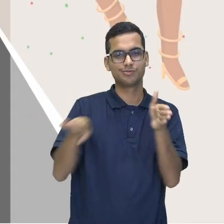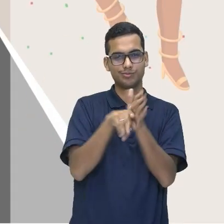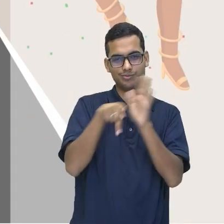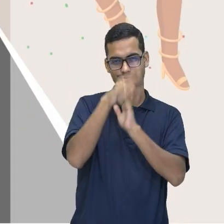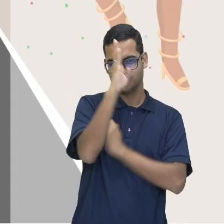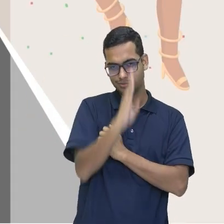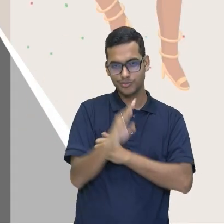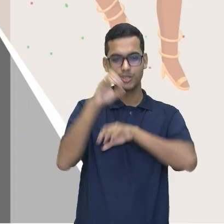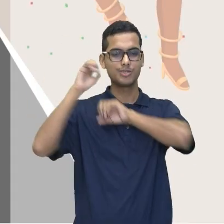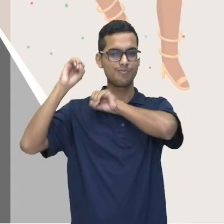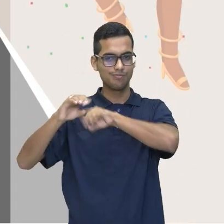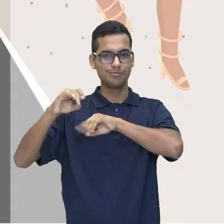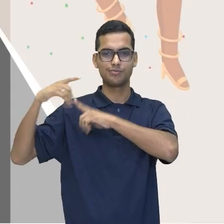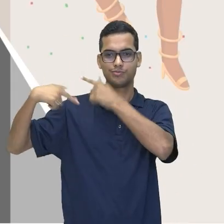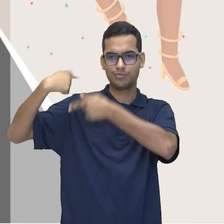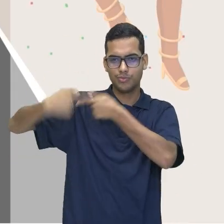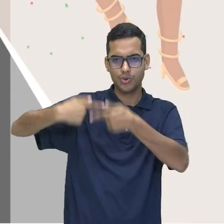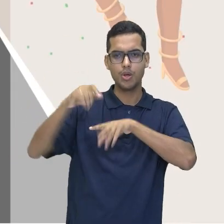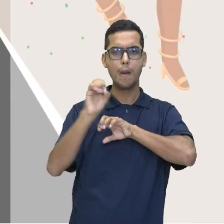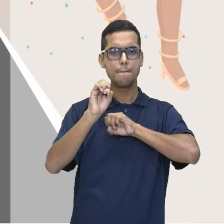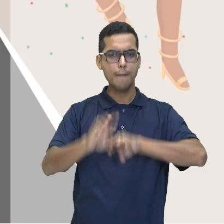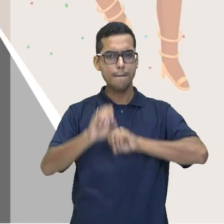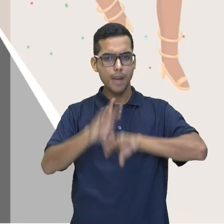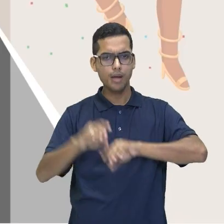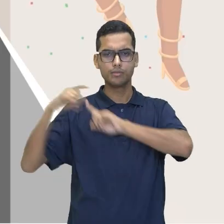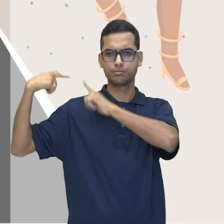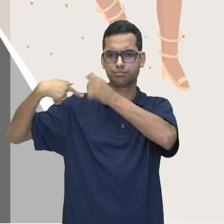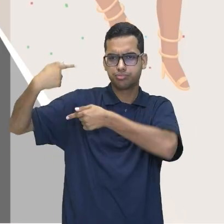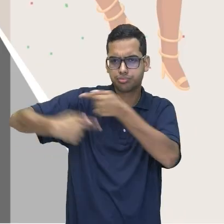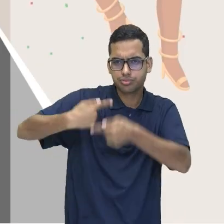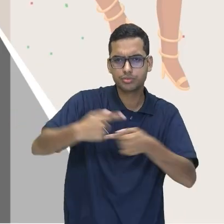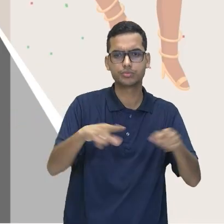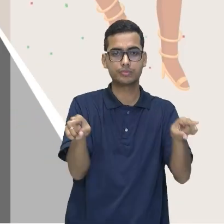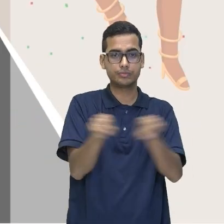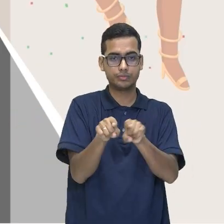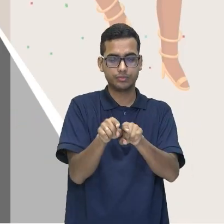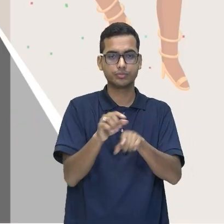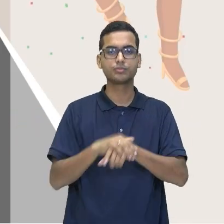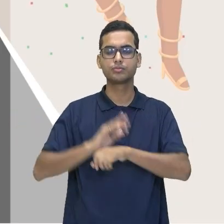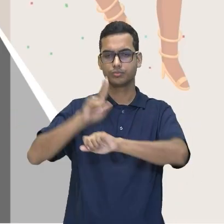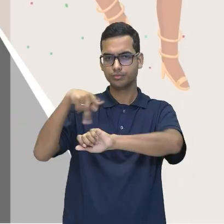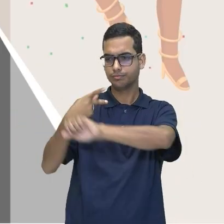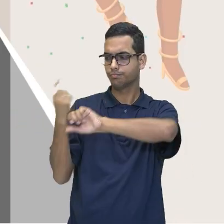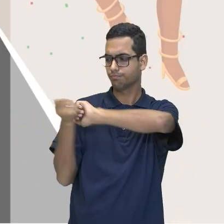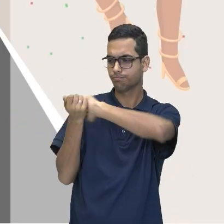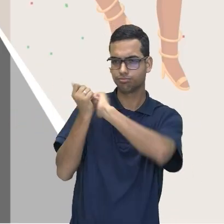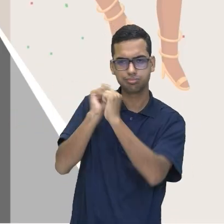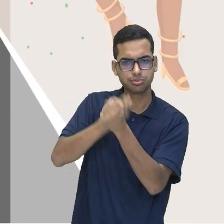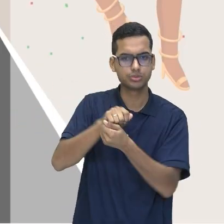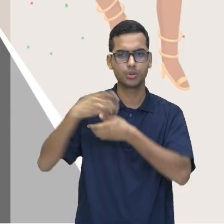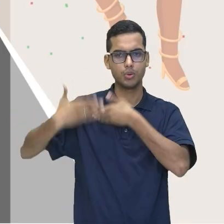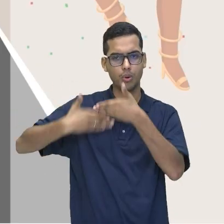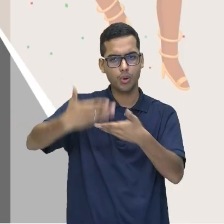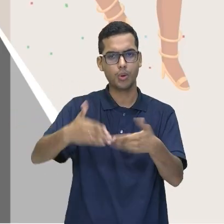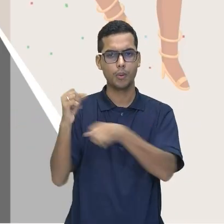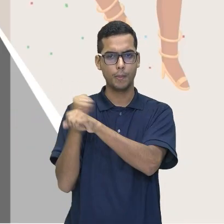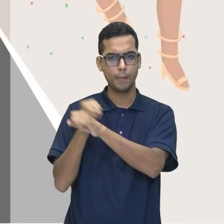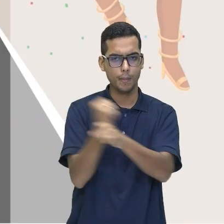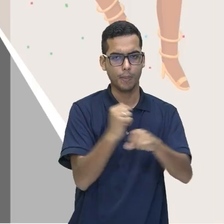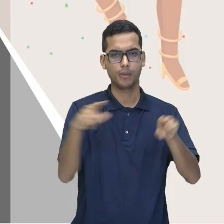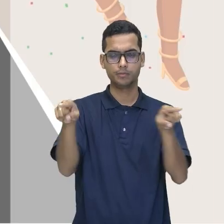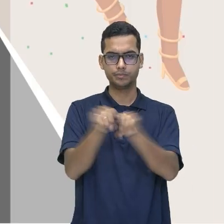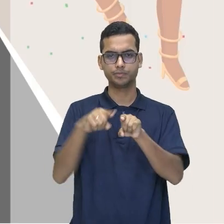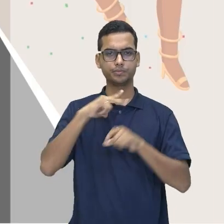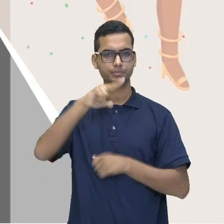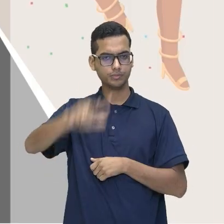passadas de geração em geração e se transformaram ao longo do tempo. As de herança portuguesa,